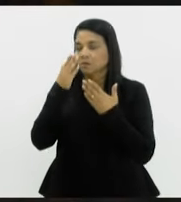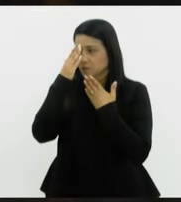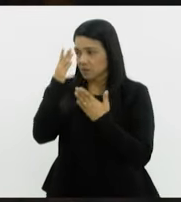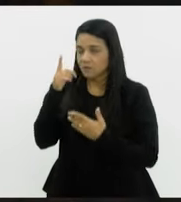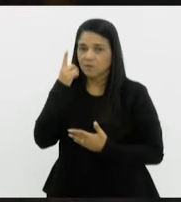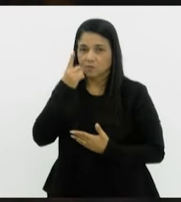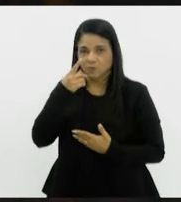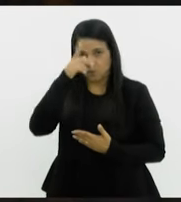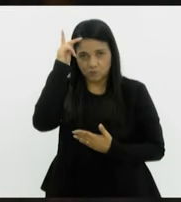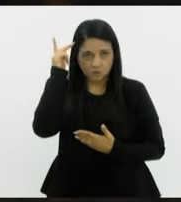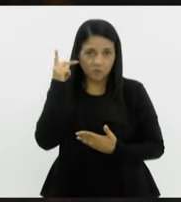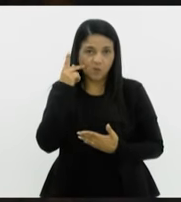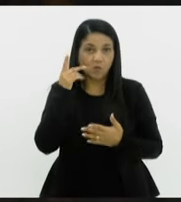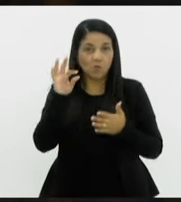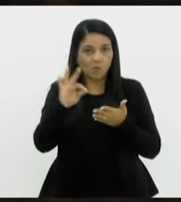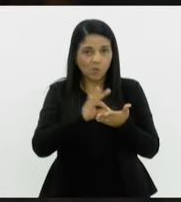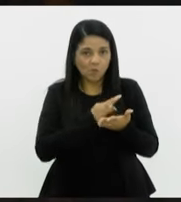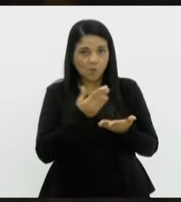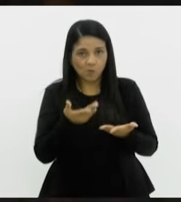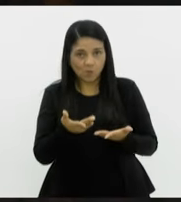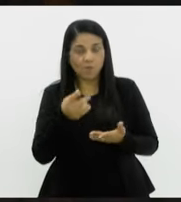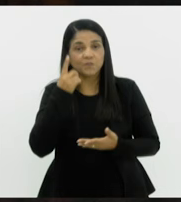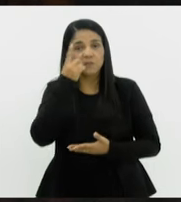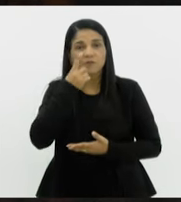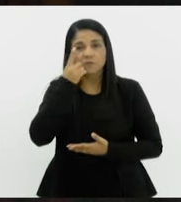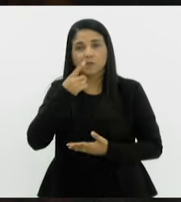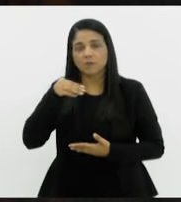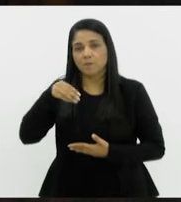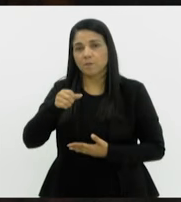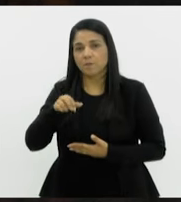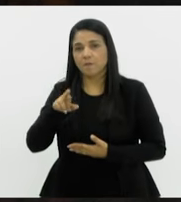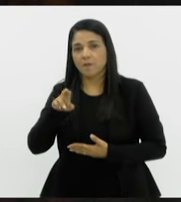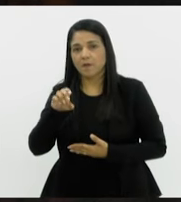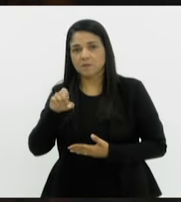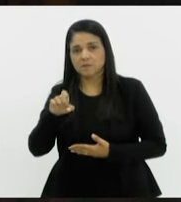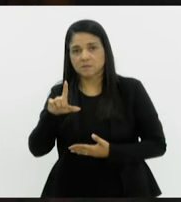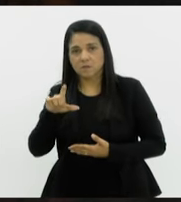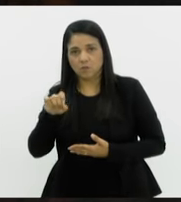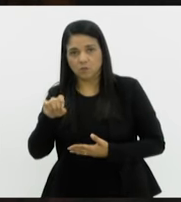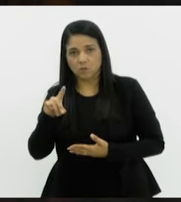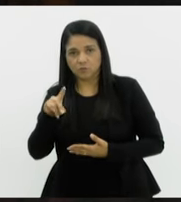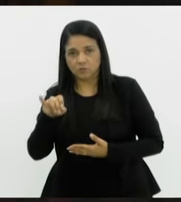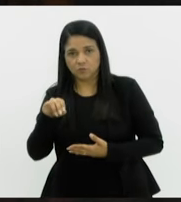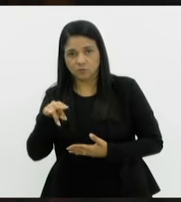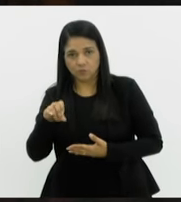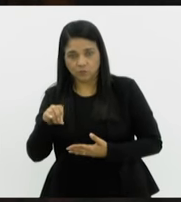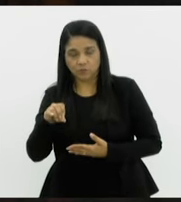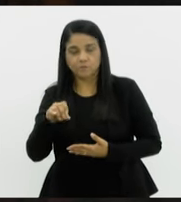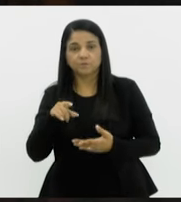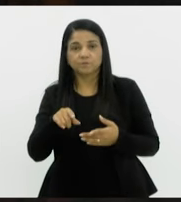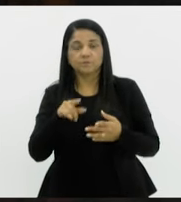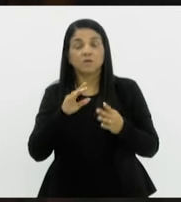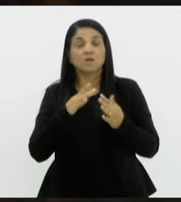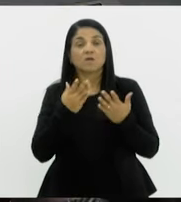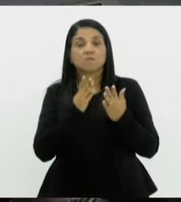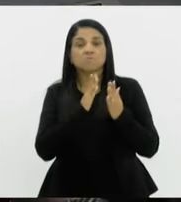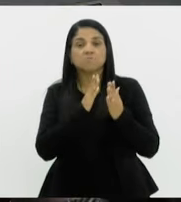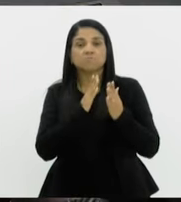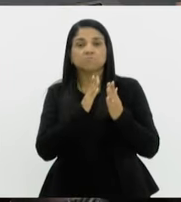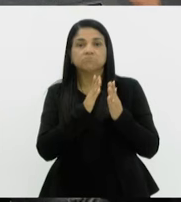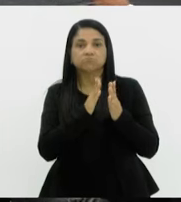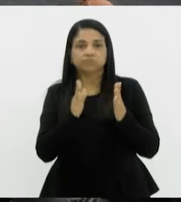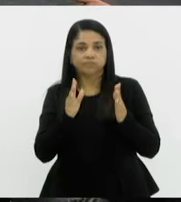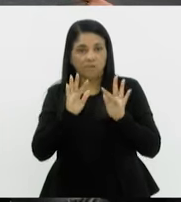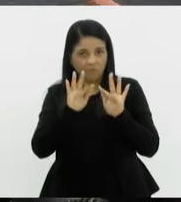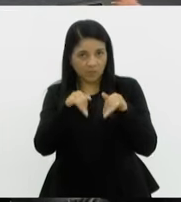Próximo orador inscrito é o deputado Marcelo Dino, que vai fazer uso do expediente final por meio virtual.